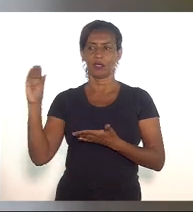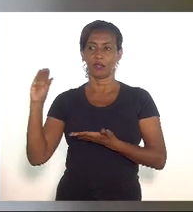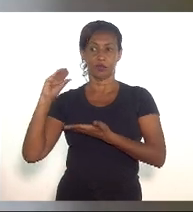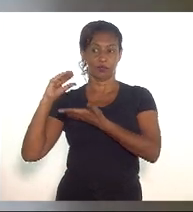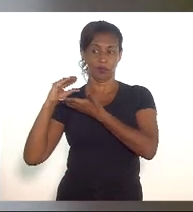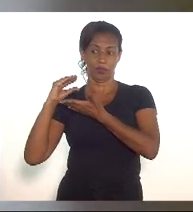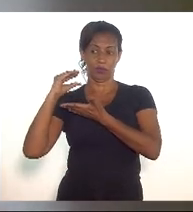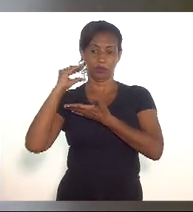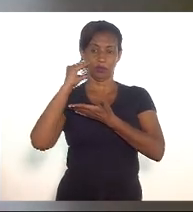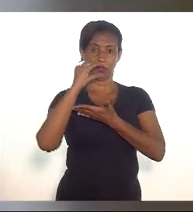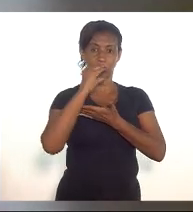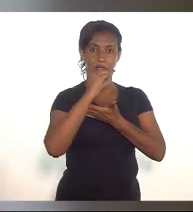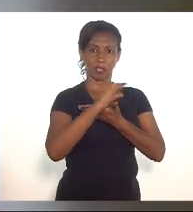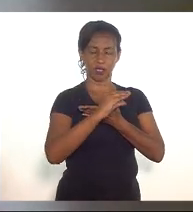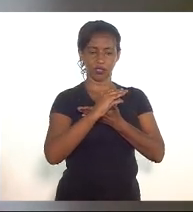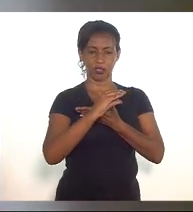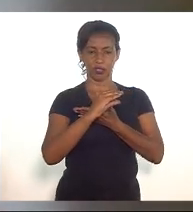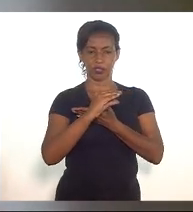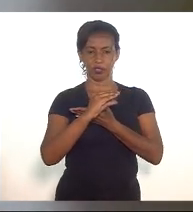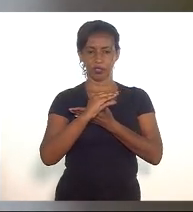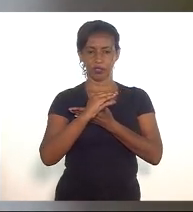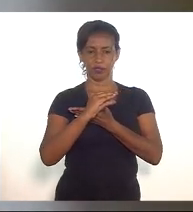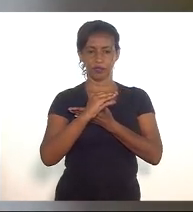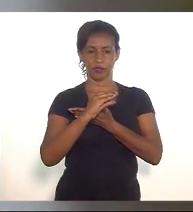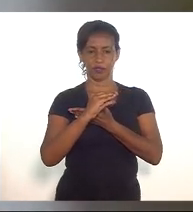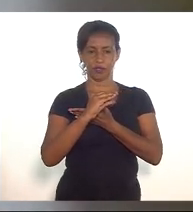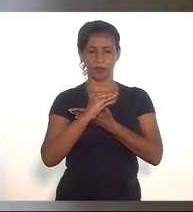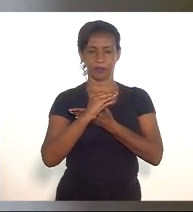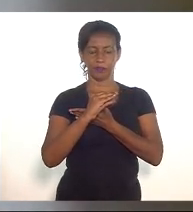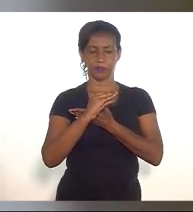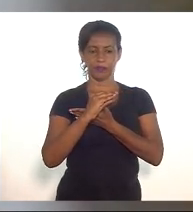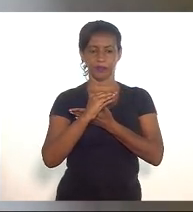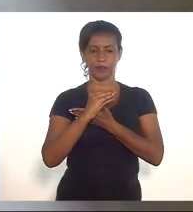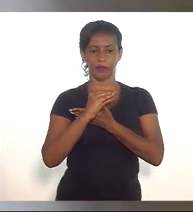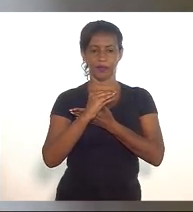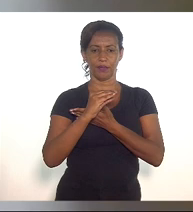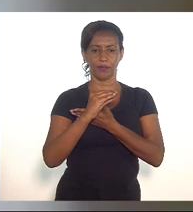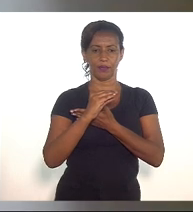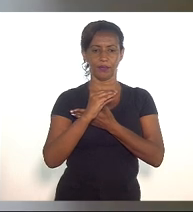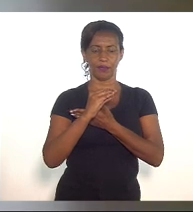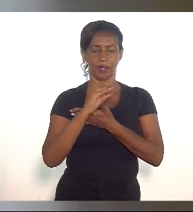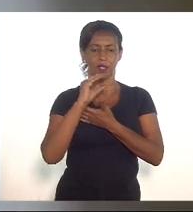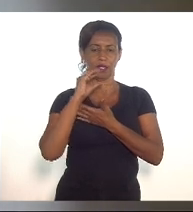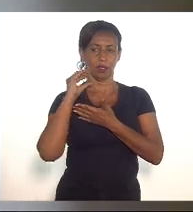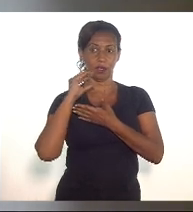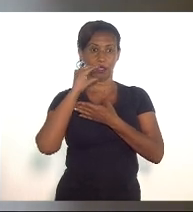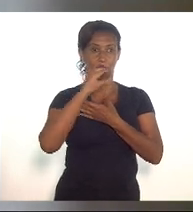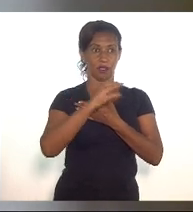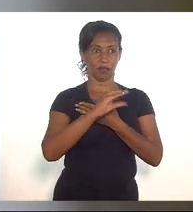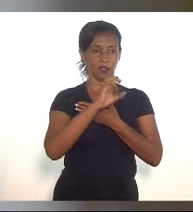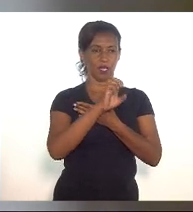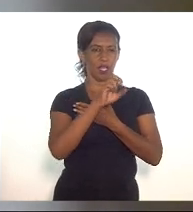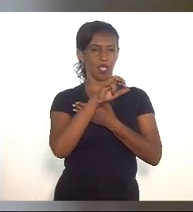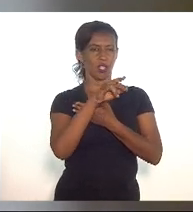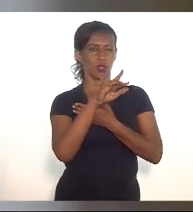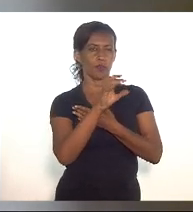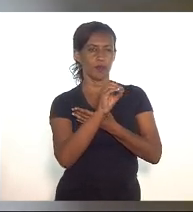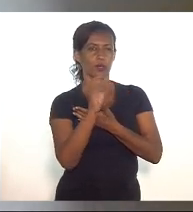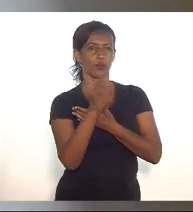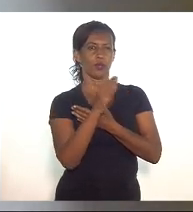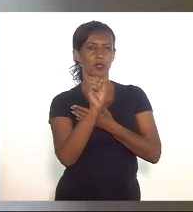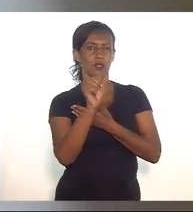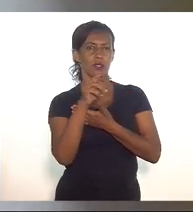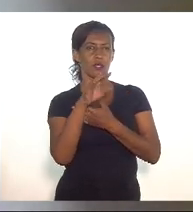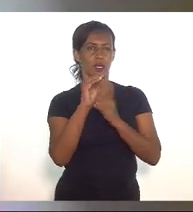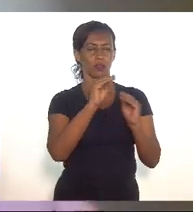que faria em um porto no Espírito Santo, uma base de offshore, para o Porto do Açu, no Rio